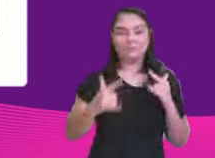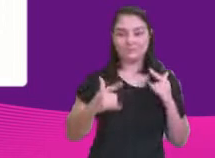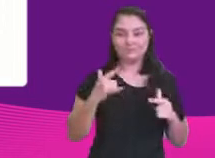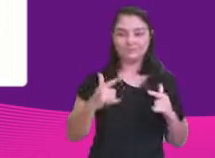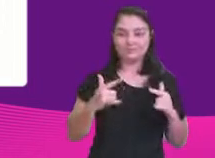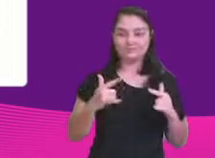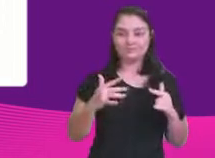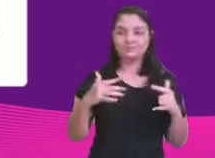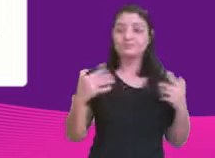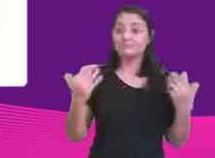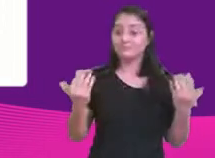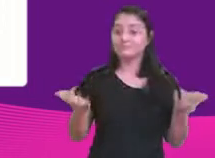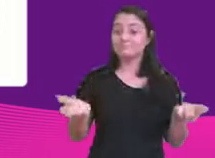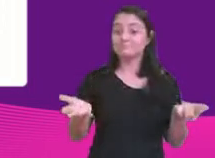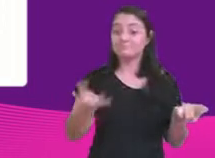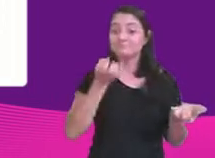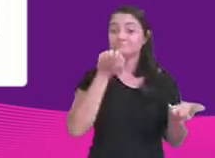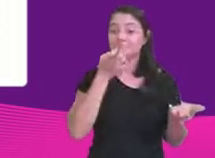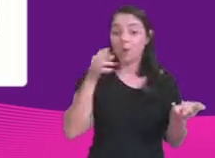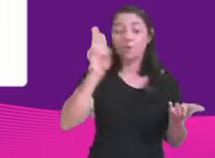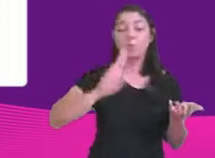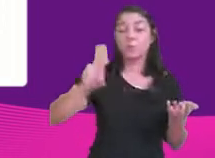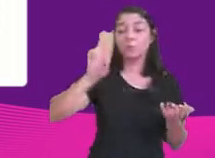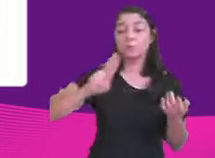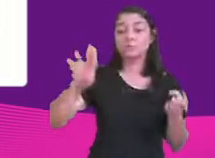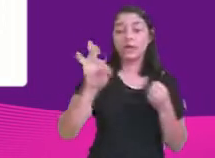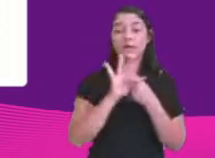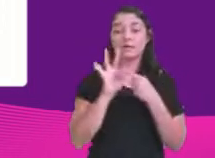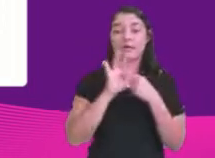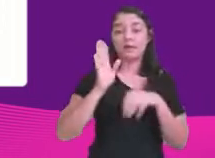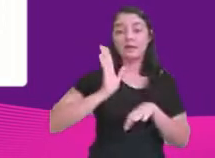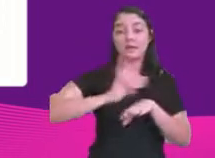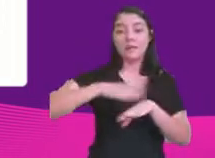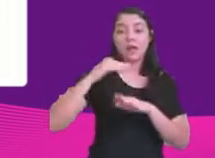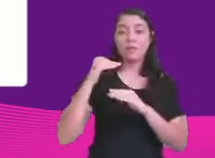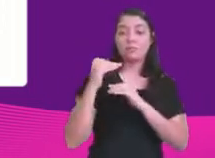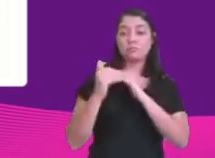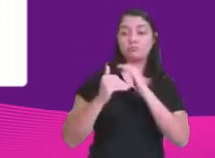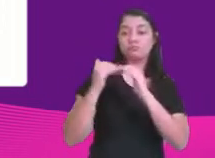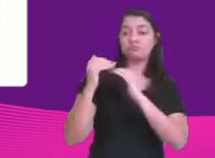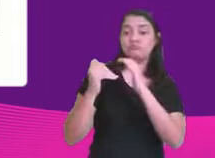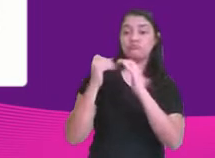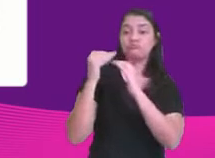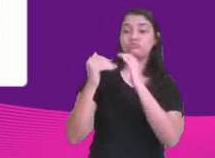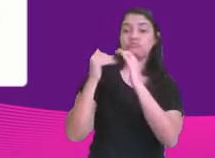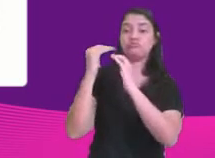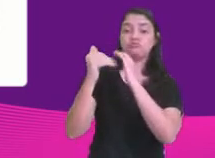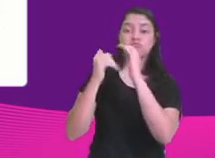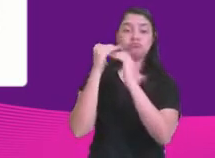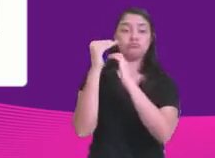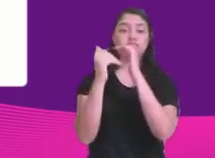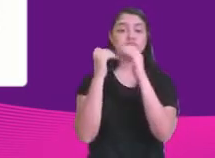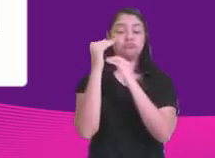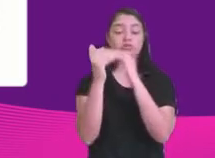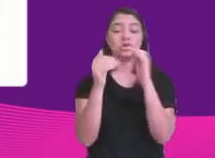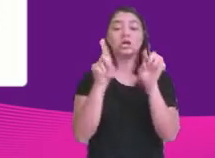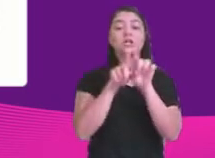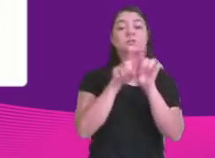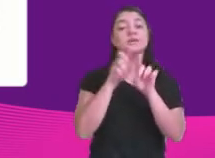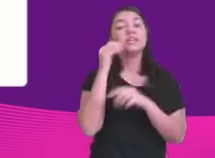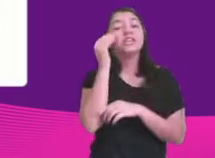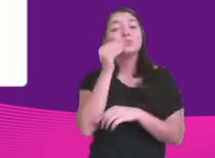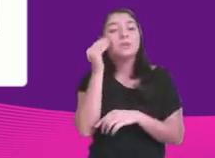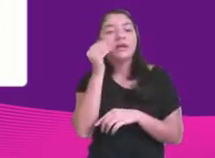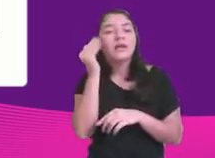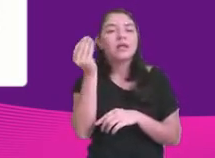o avanço da utilização da técnica crescesse bastante. E, além disso, a experimentação da utilização da